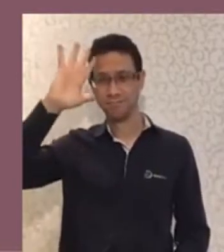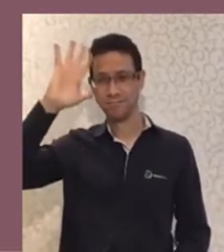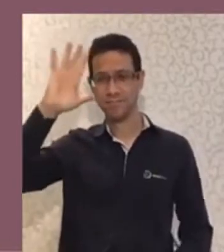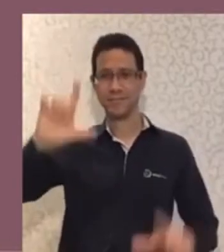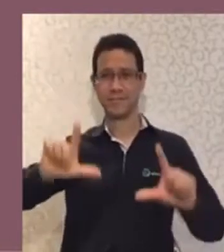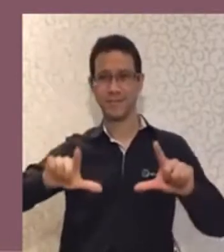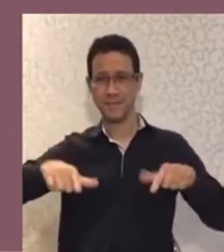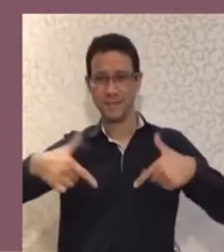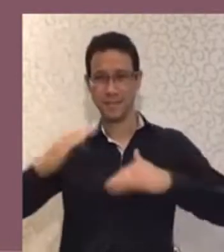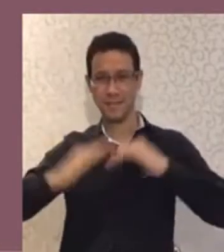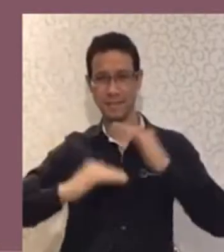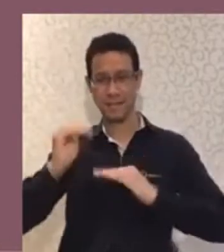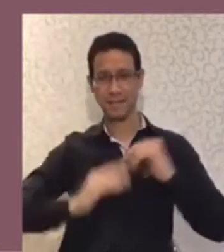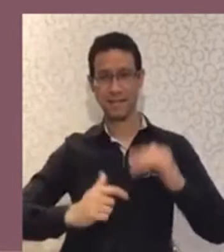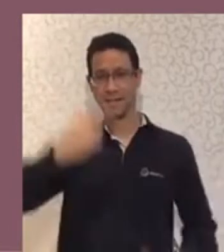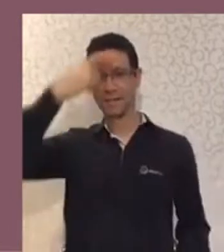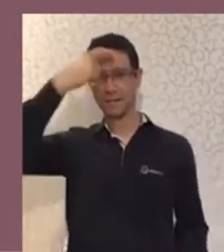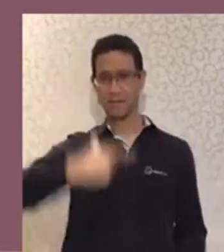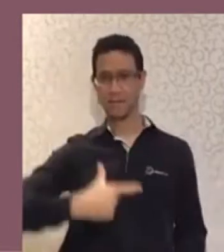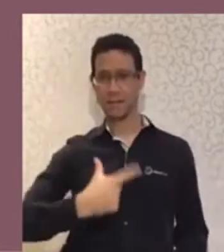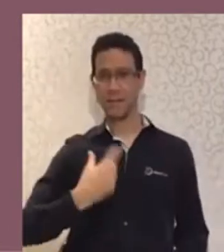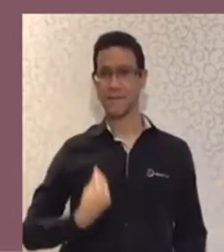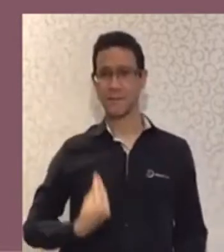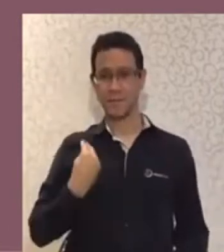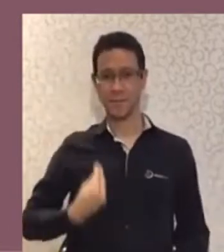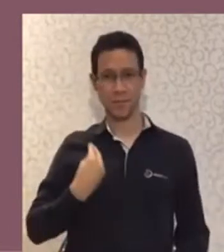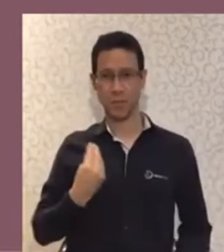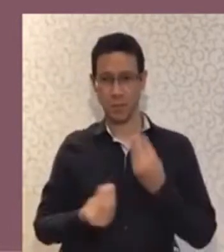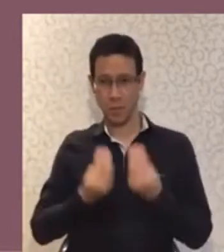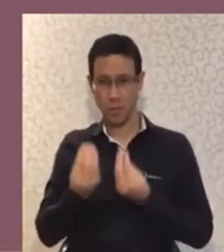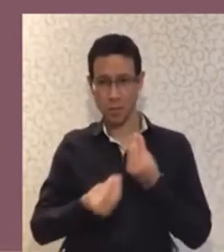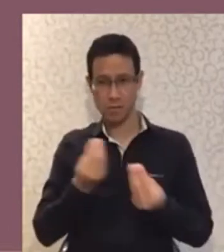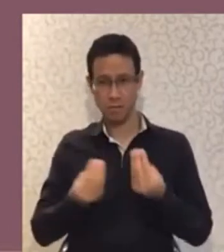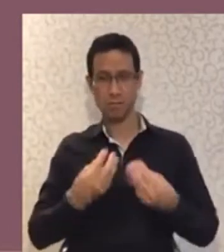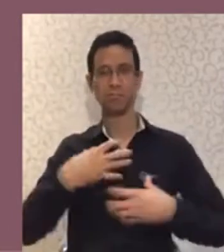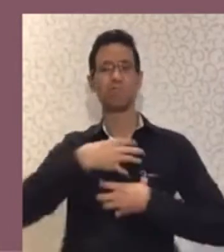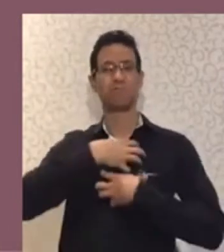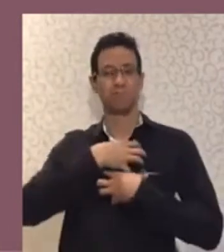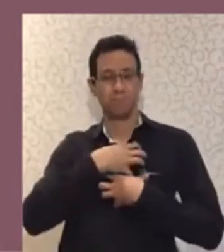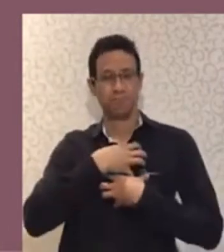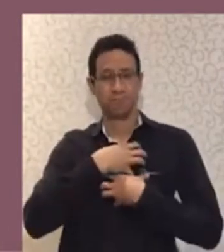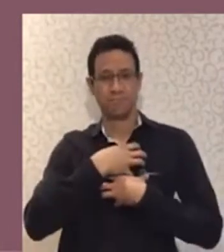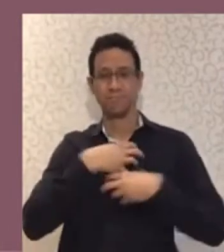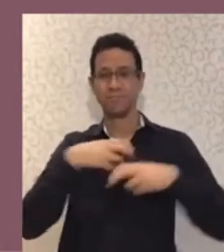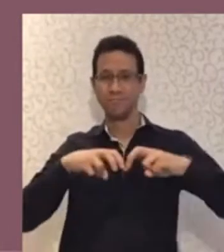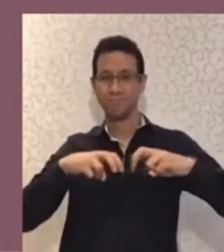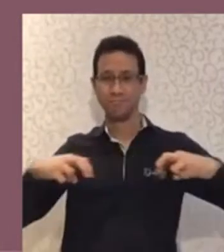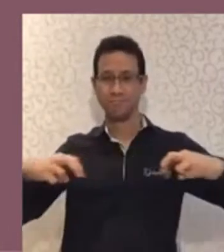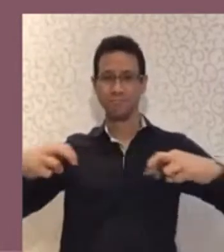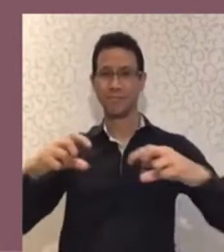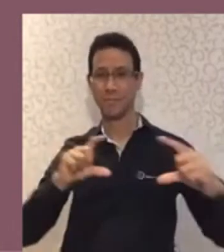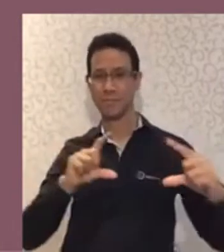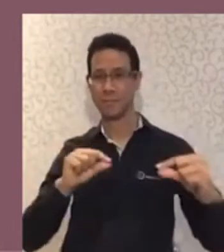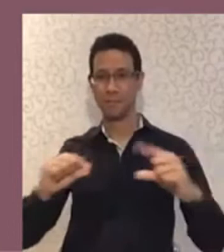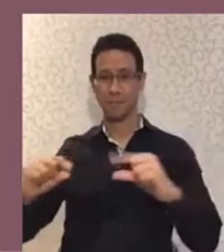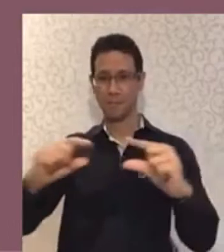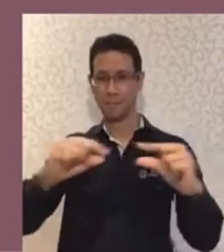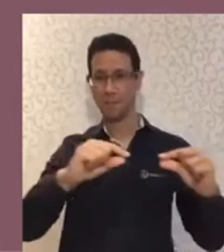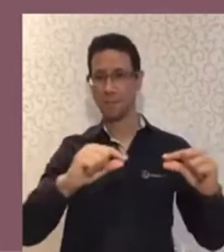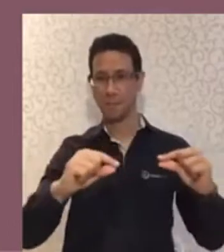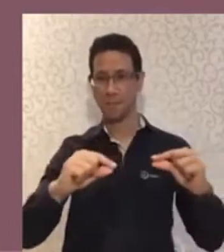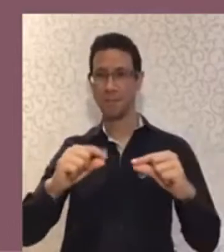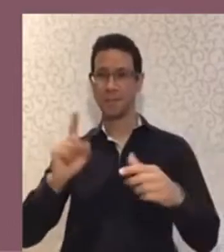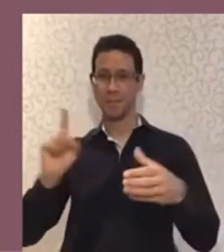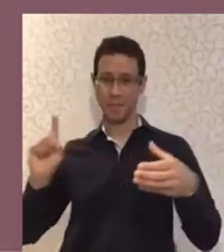de ser na vida, e é esta energia de roda, de circularidade, de envolvimento que